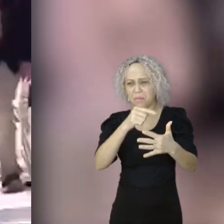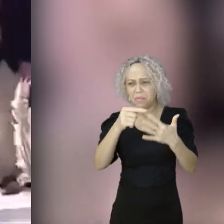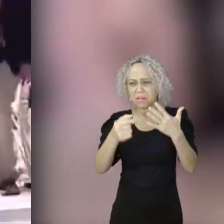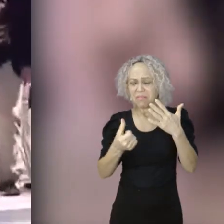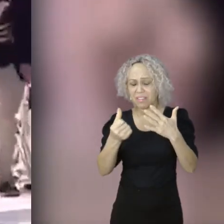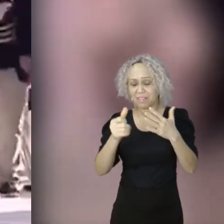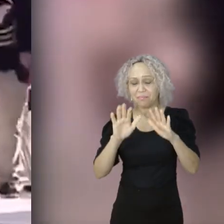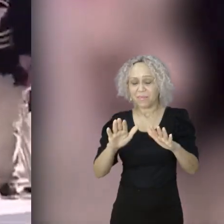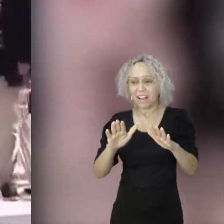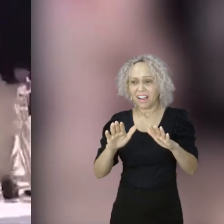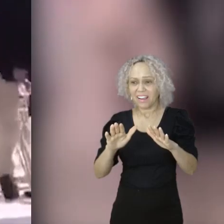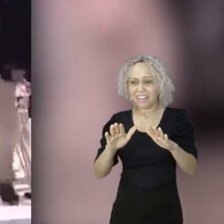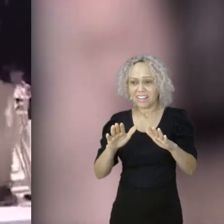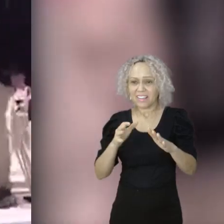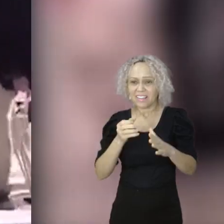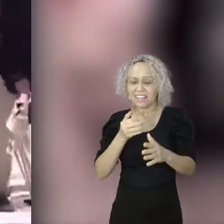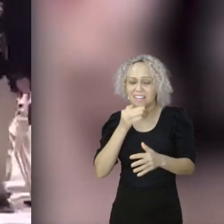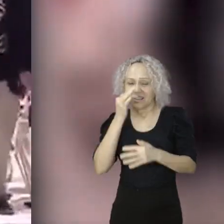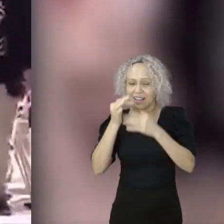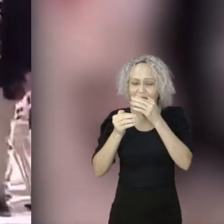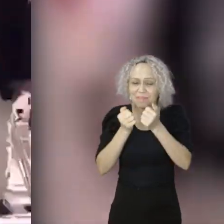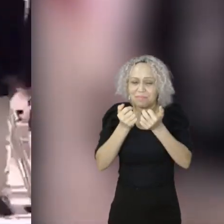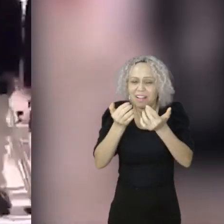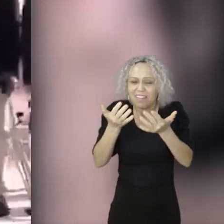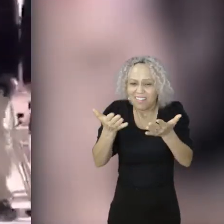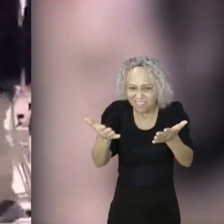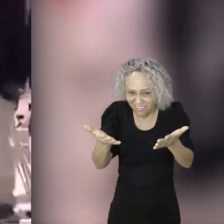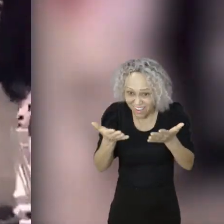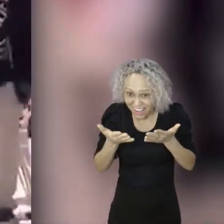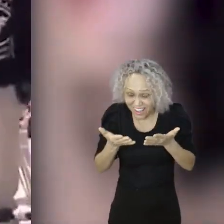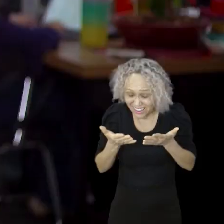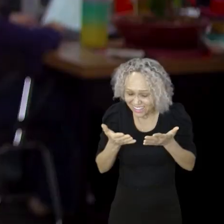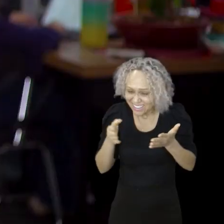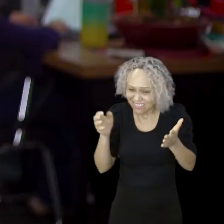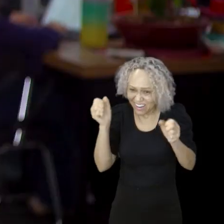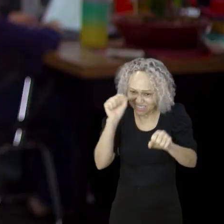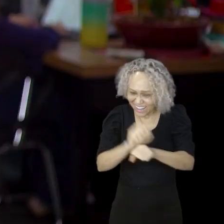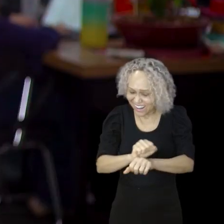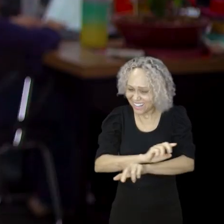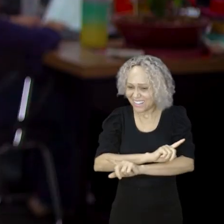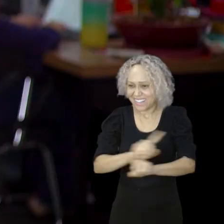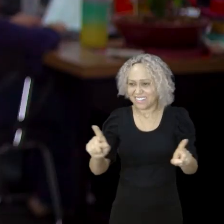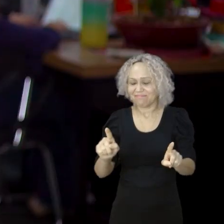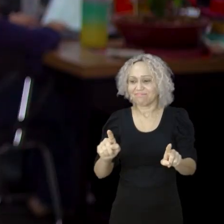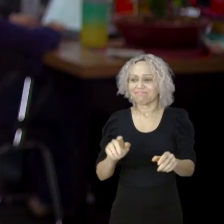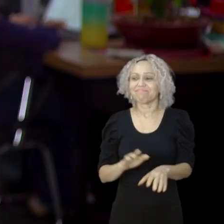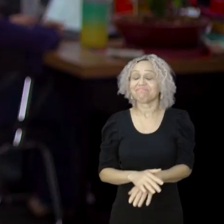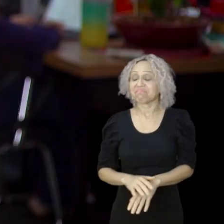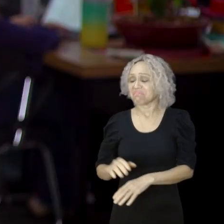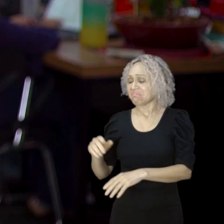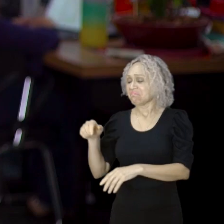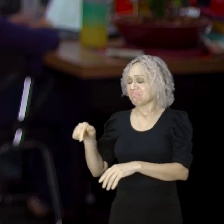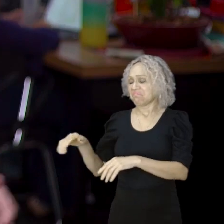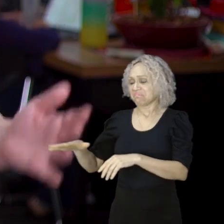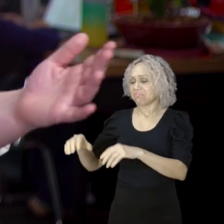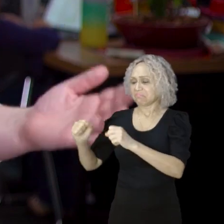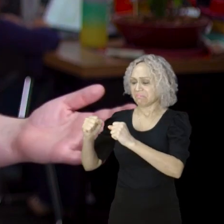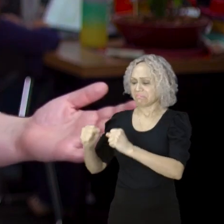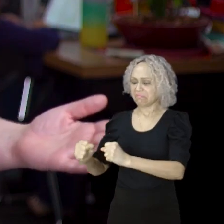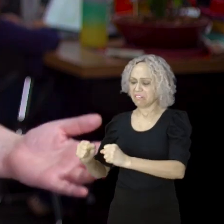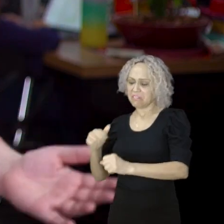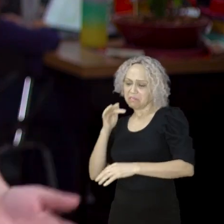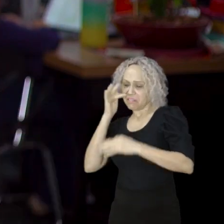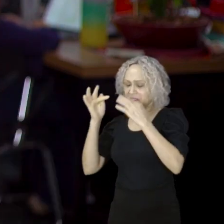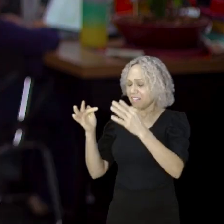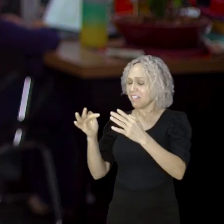jamais conseguirão deter a chegada da primavera. Os poderosos tentaram impedir, mas a primavera